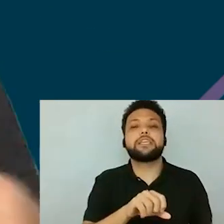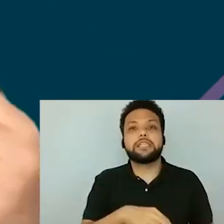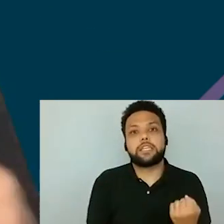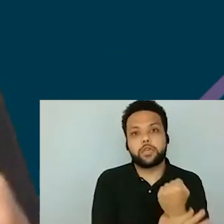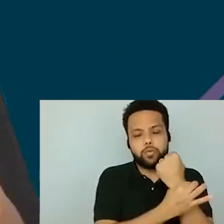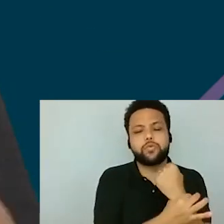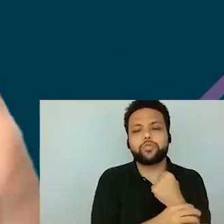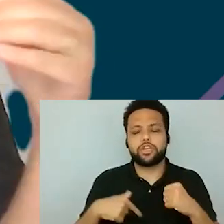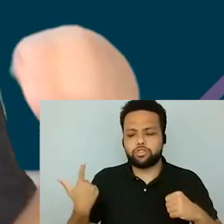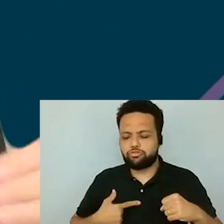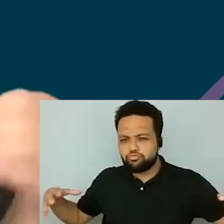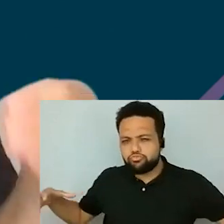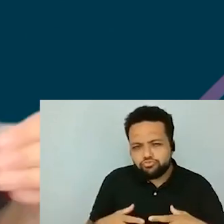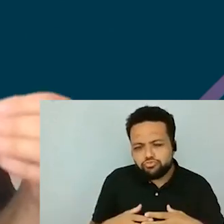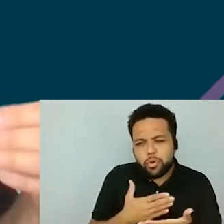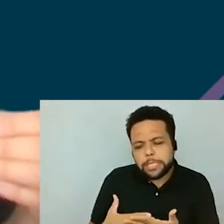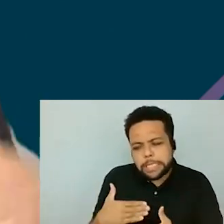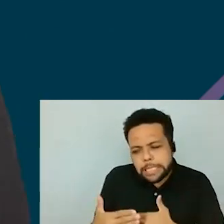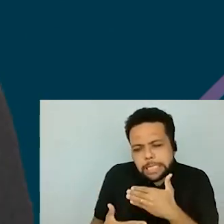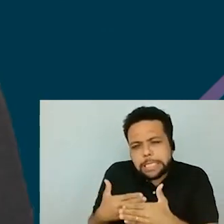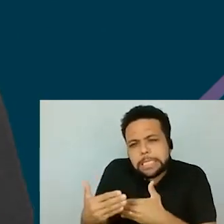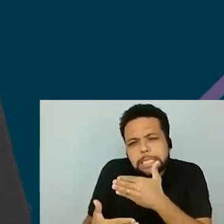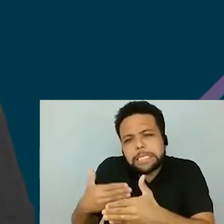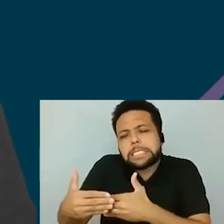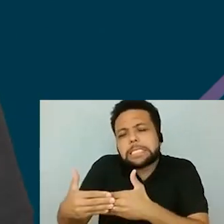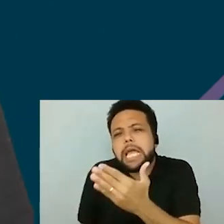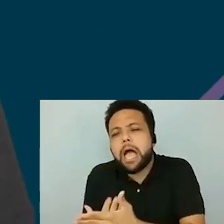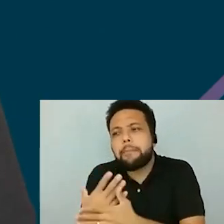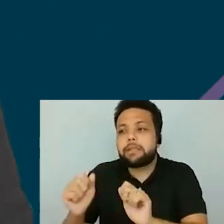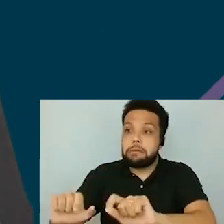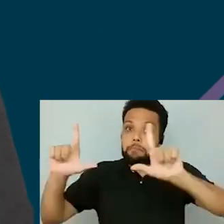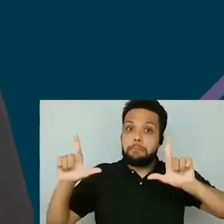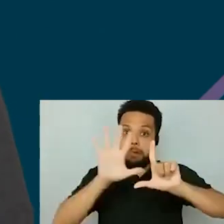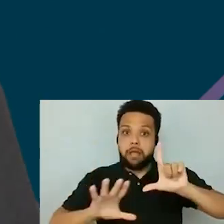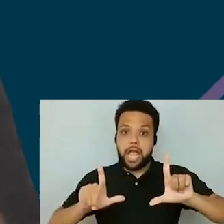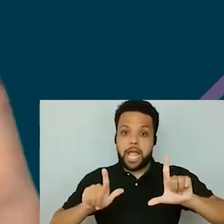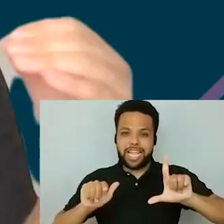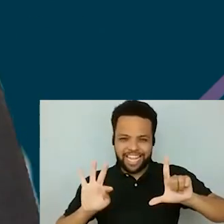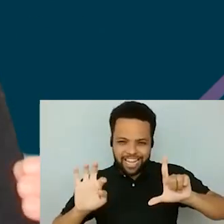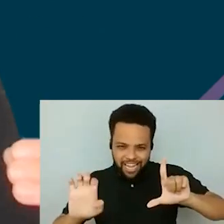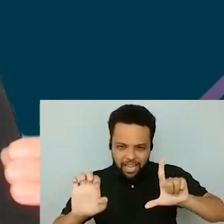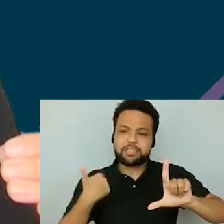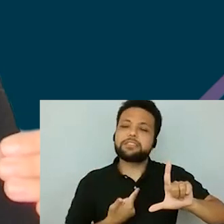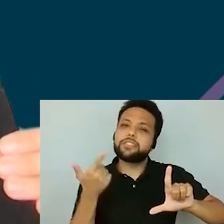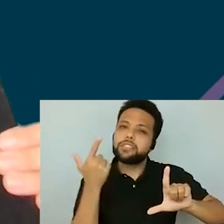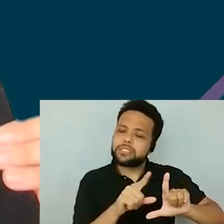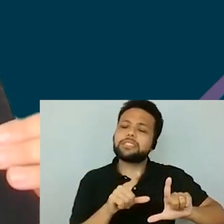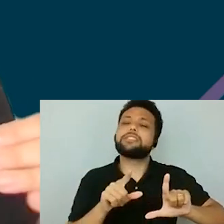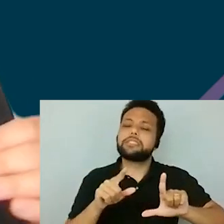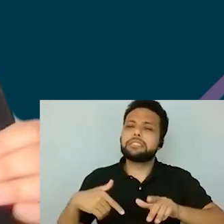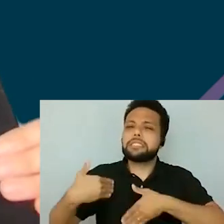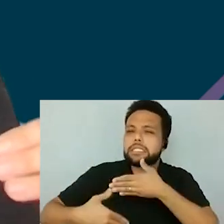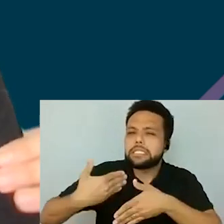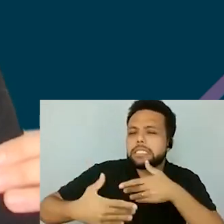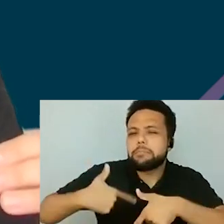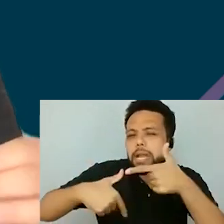de forma gradual e inserir esses gates para que a gente conseguisse trabalhar cada vez mais de forma preventiva